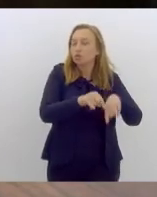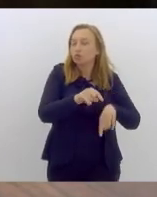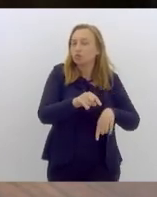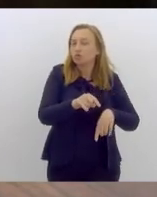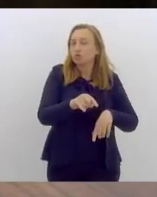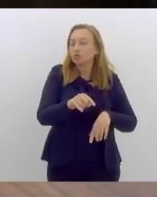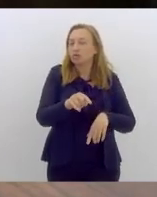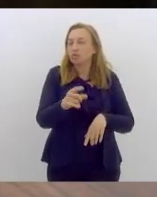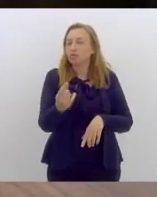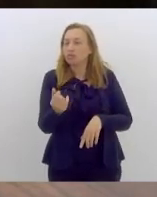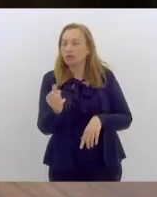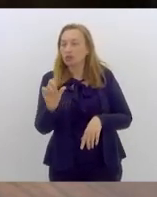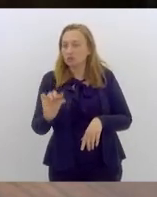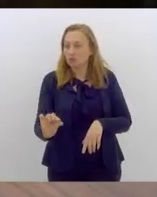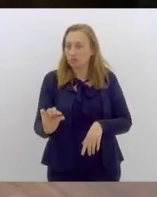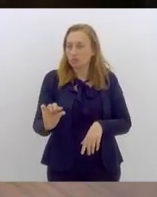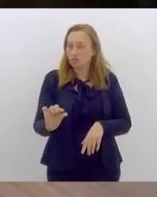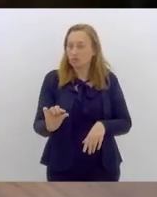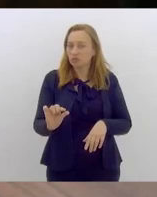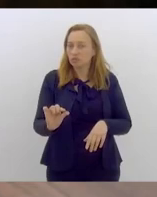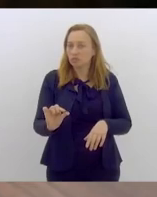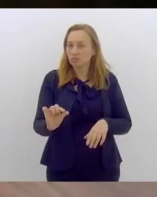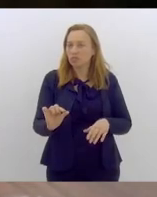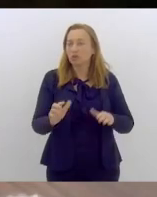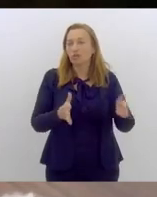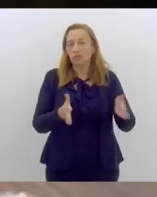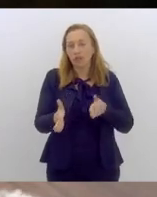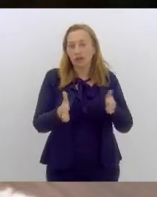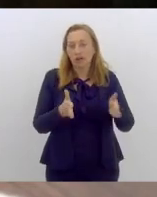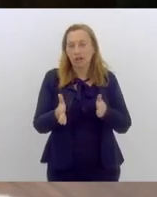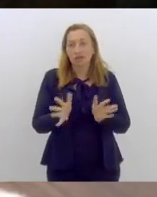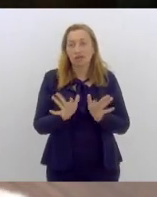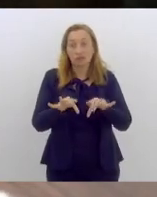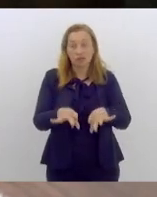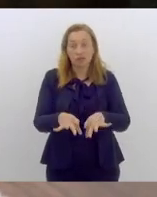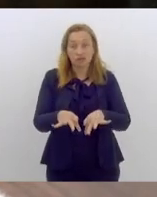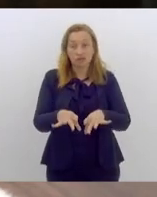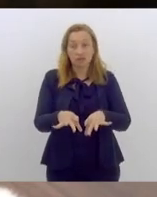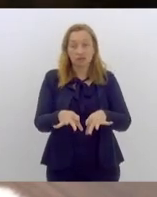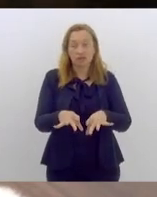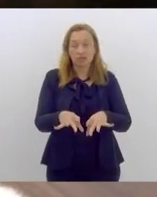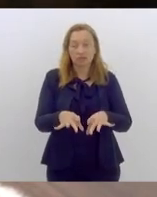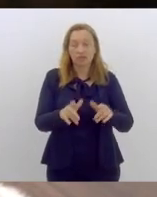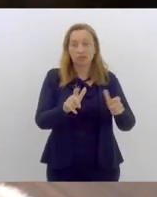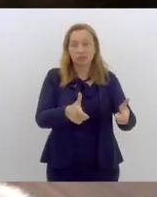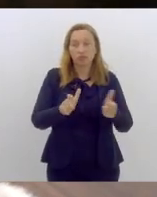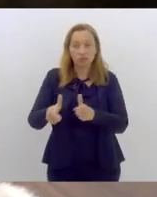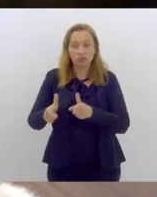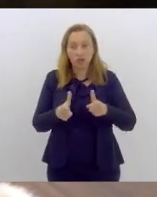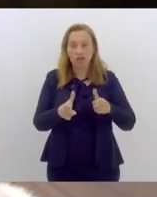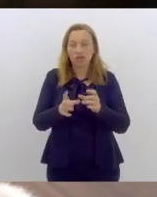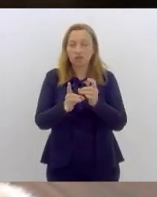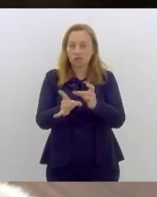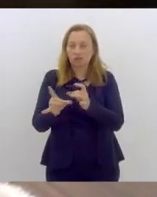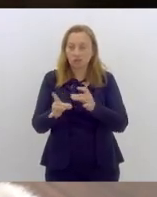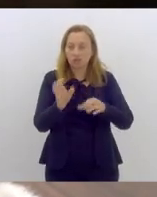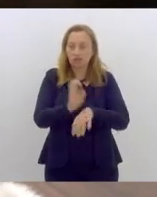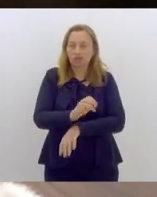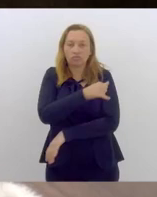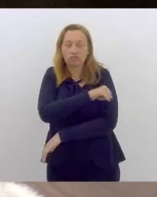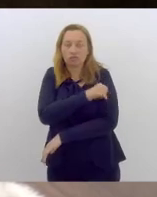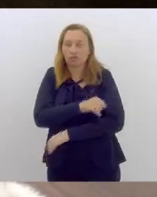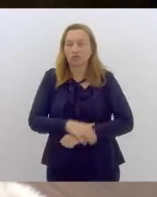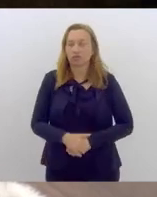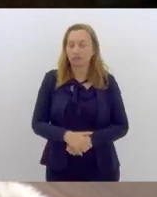promoção por conta de avaria ou aproximação de prazo de validade nos estabelecimentos comerciais no âmbito do Estado do Rio